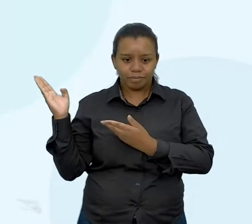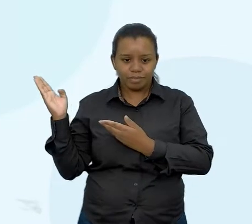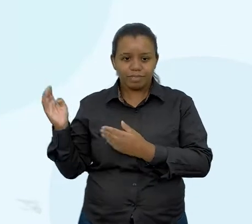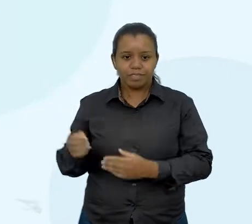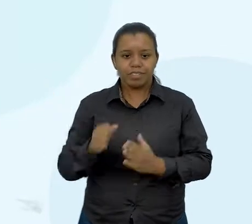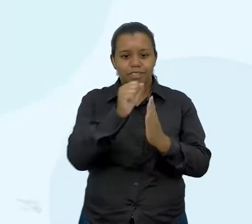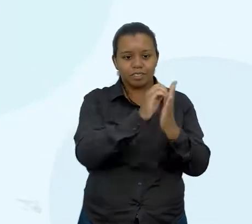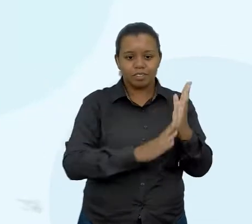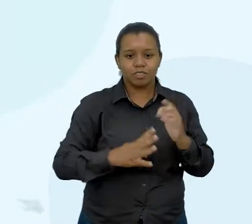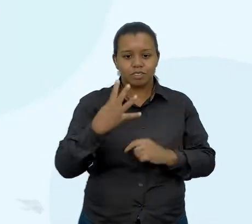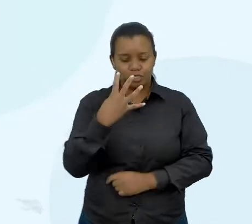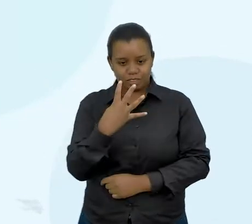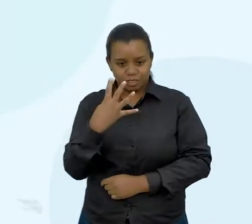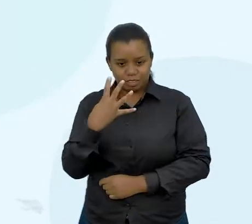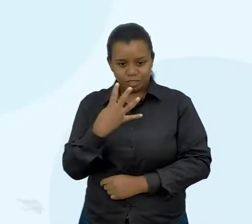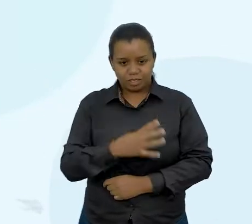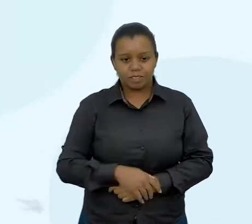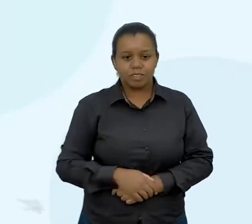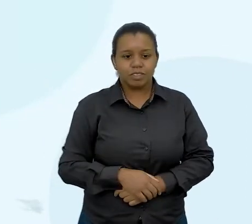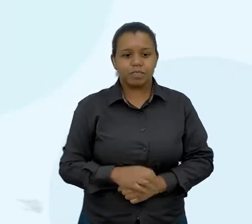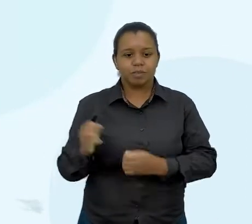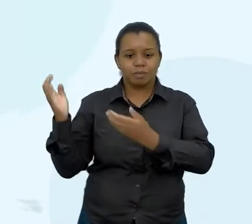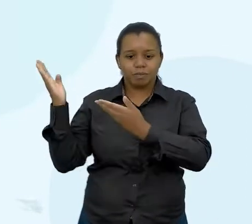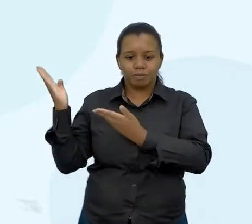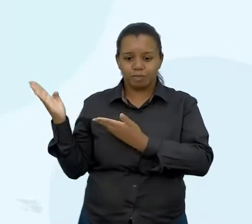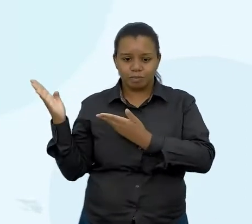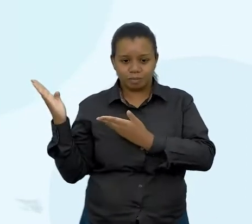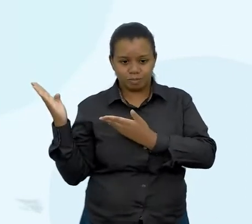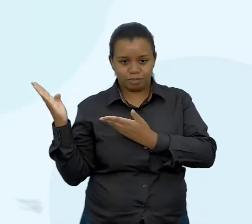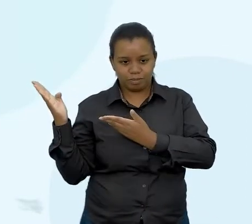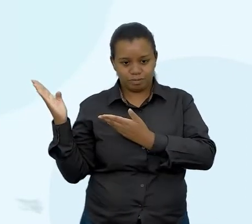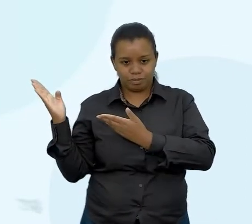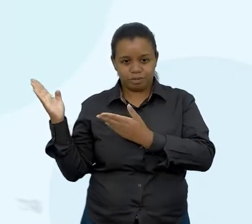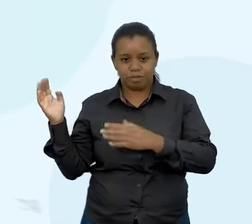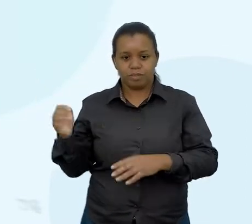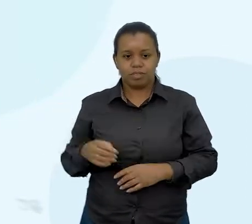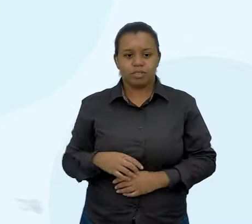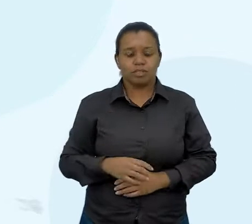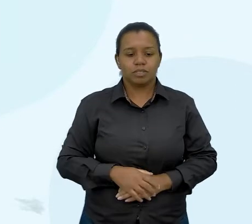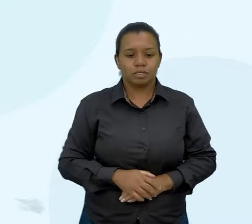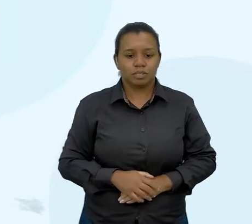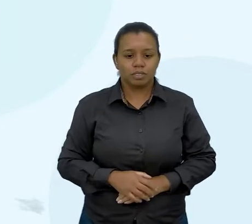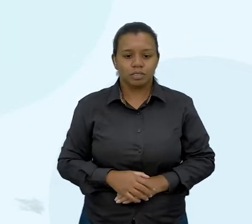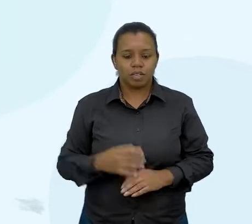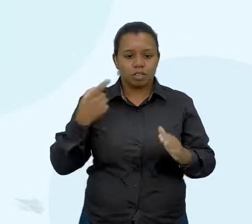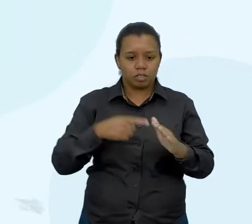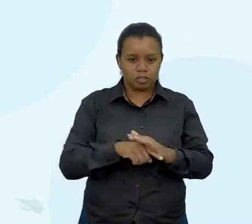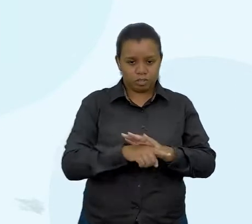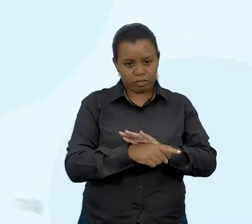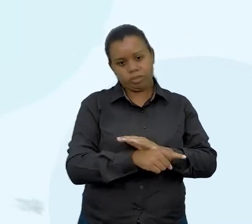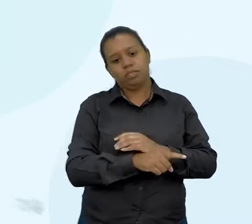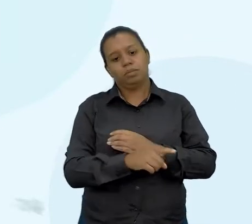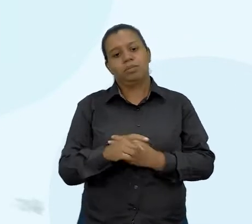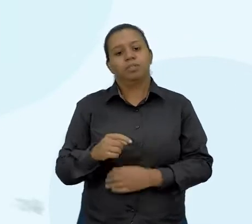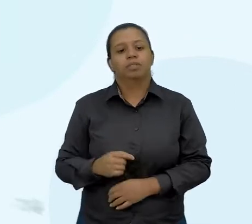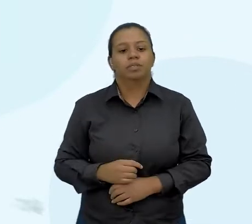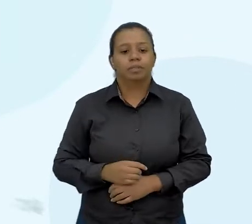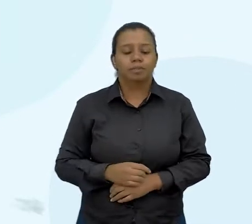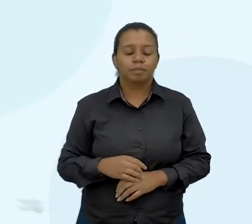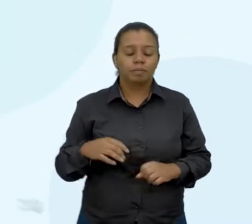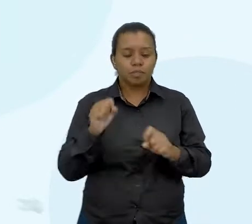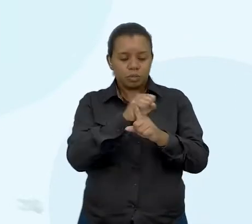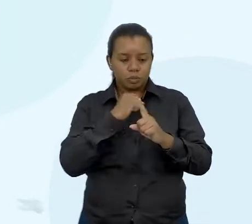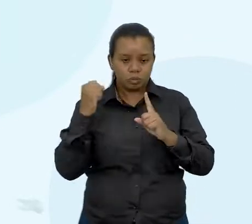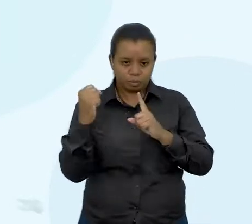4 inteira. Aproveitando o PPT na tela, né, onde estamos, então o nosso aprofundamento é a cultura do solo do campo à